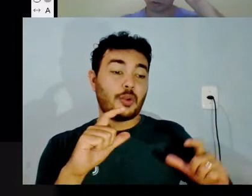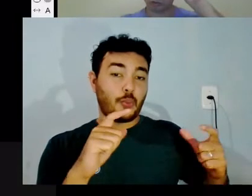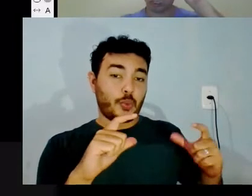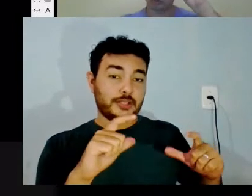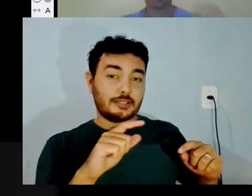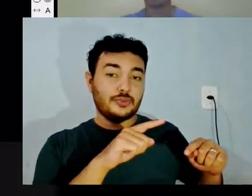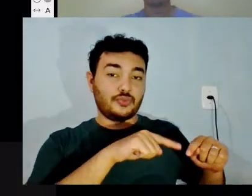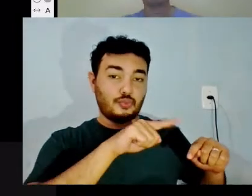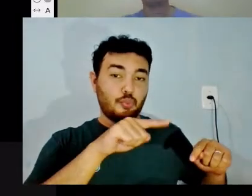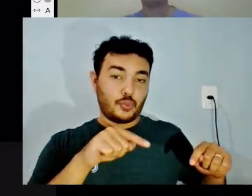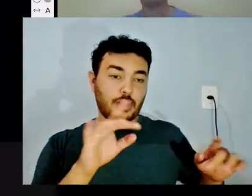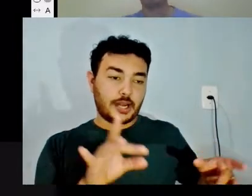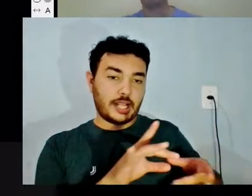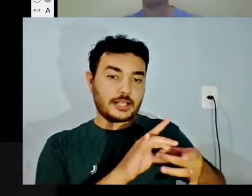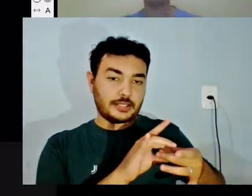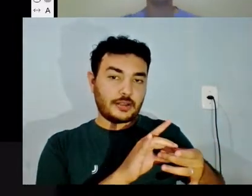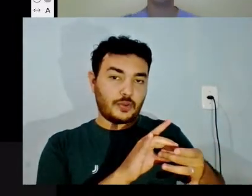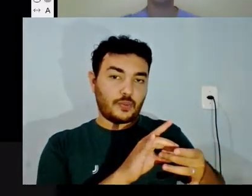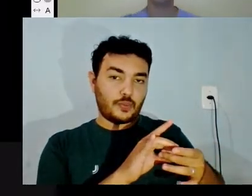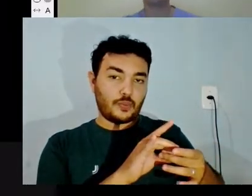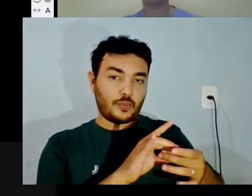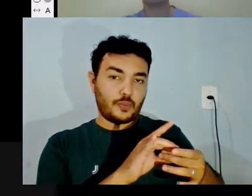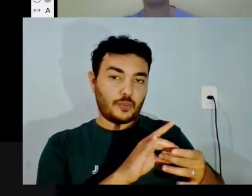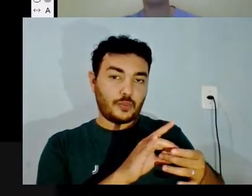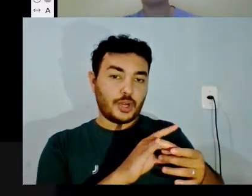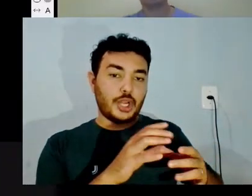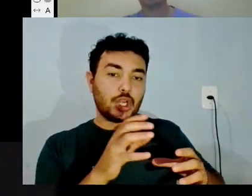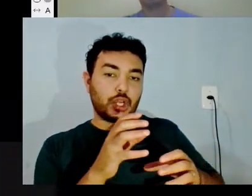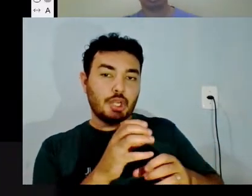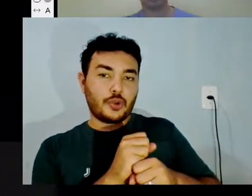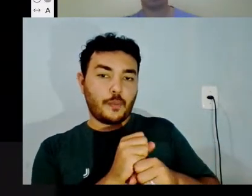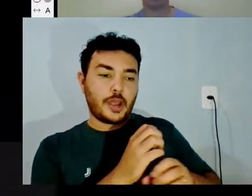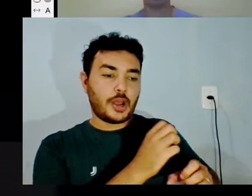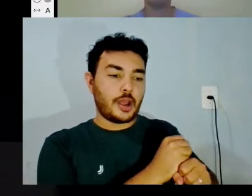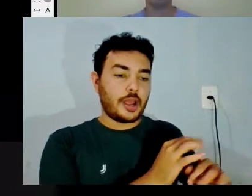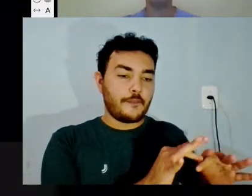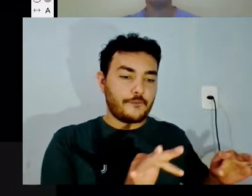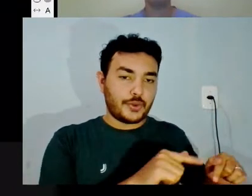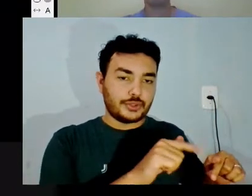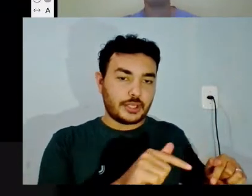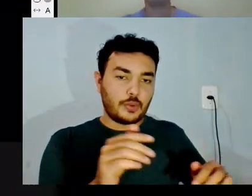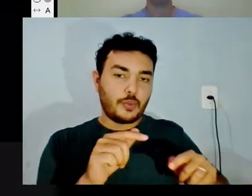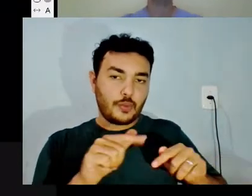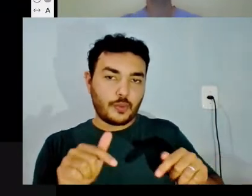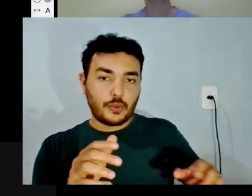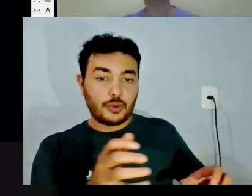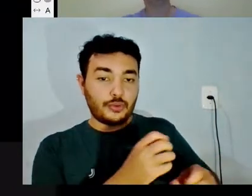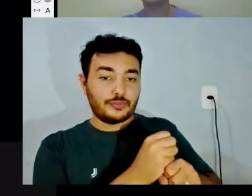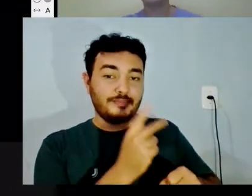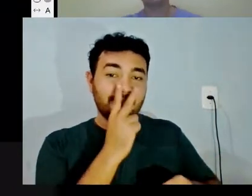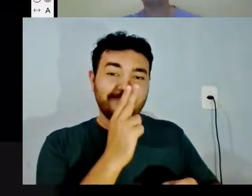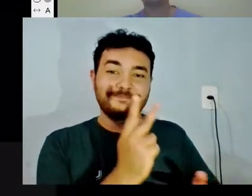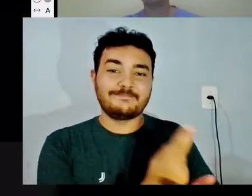propuseram como sendo da ligação química formada através da soma das duas funções de onda dos elétrons isoladamente nos dois átomos, estaria